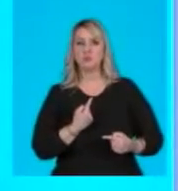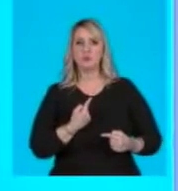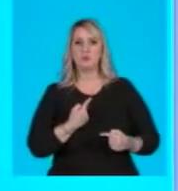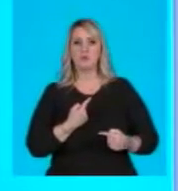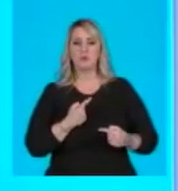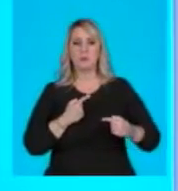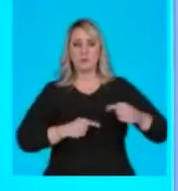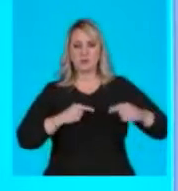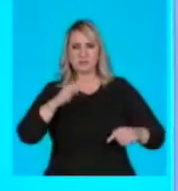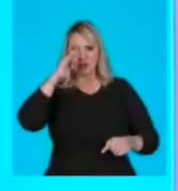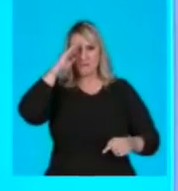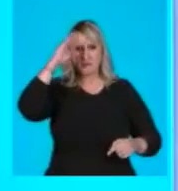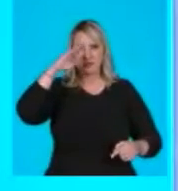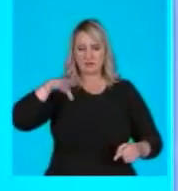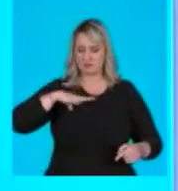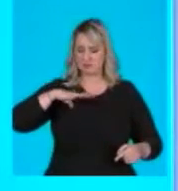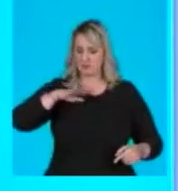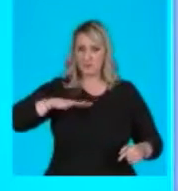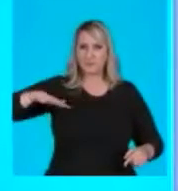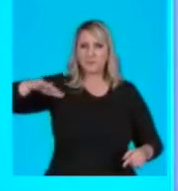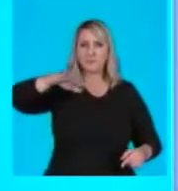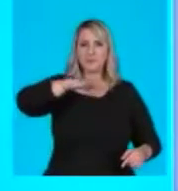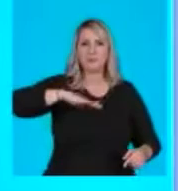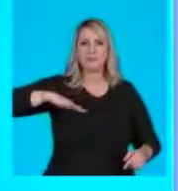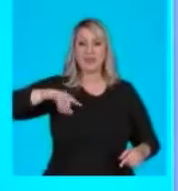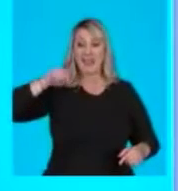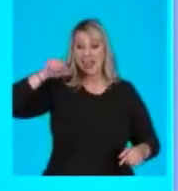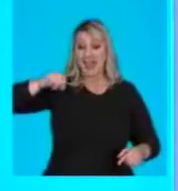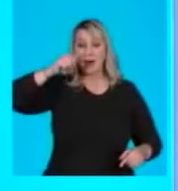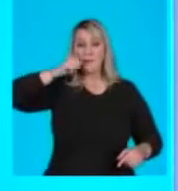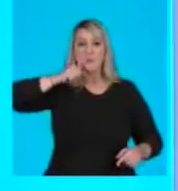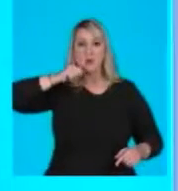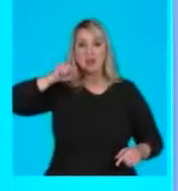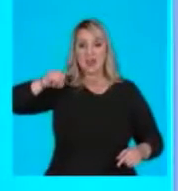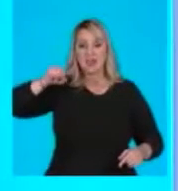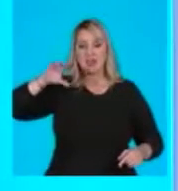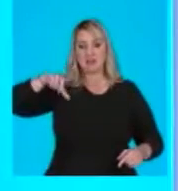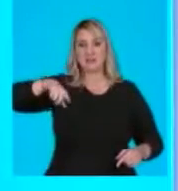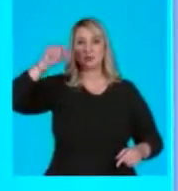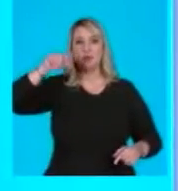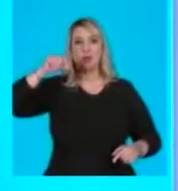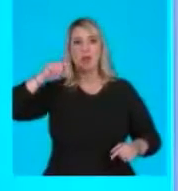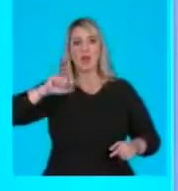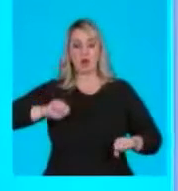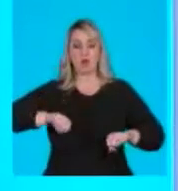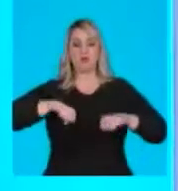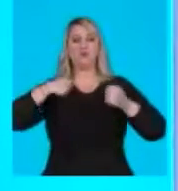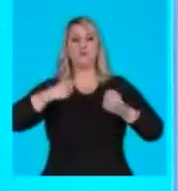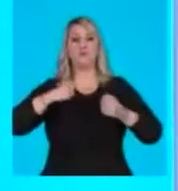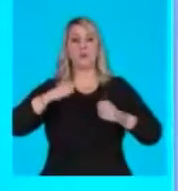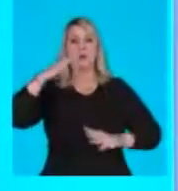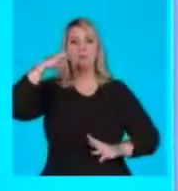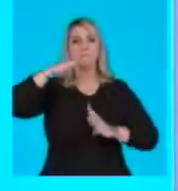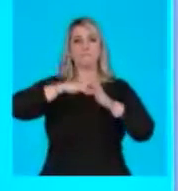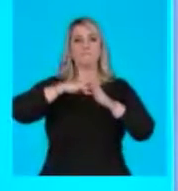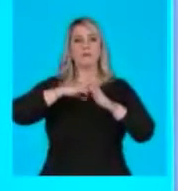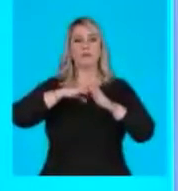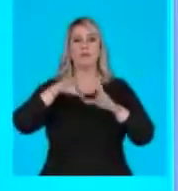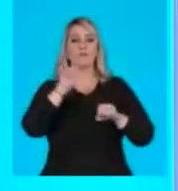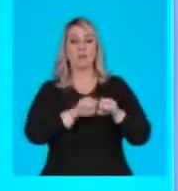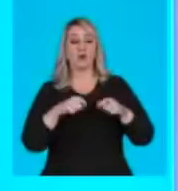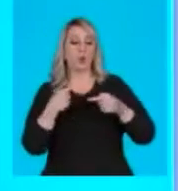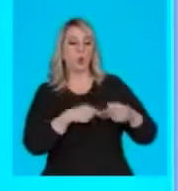fundamentais para a cidade e são elas que vão determinar de que maneira se enfrentasse supera a violência contra a mulher porque não são